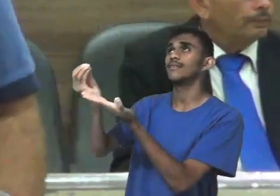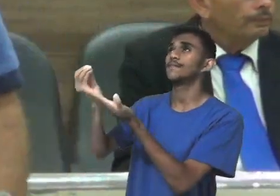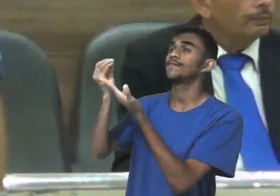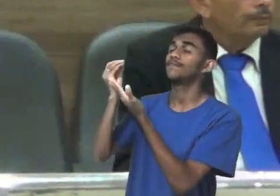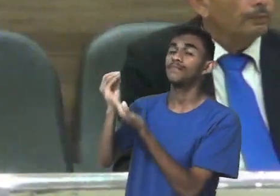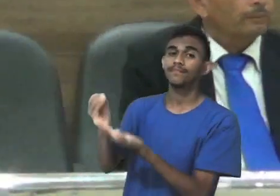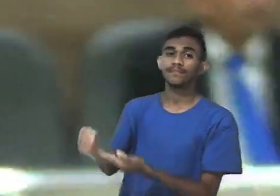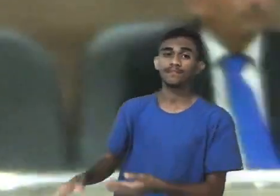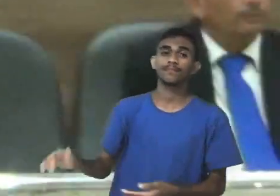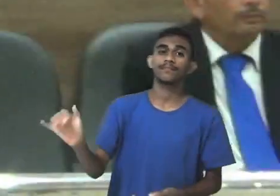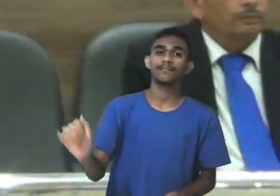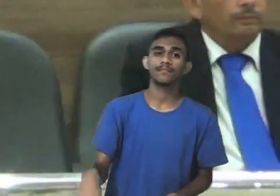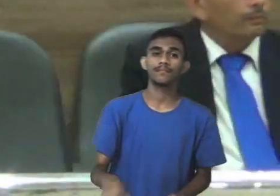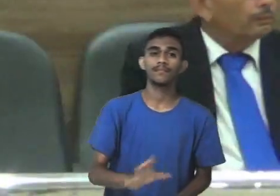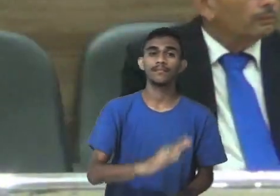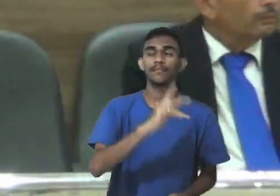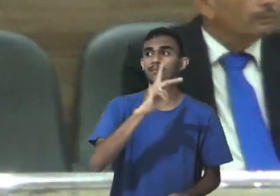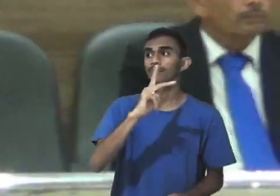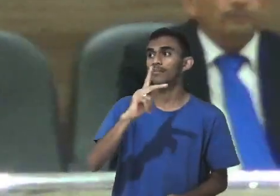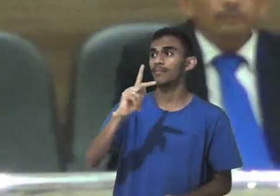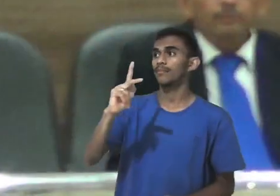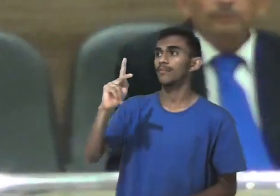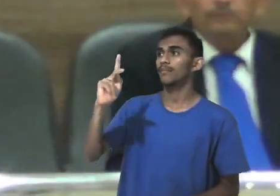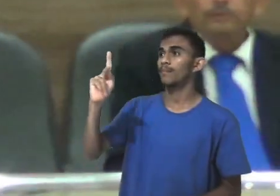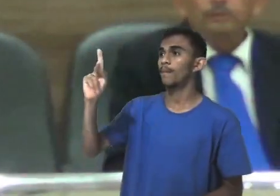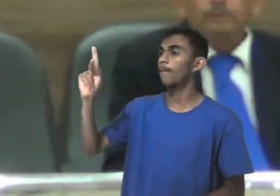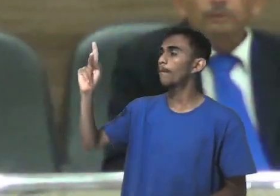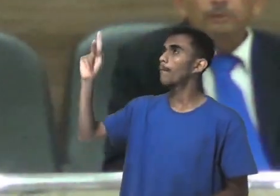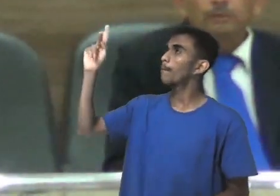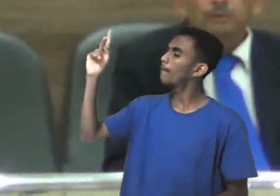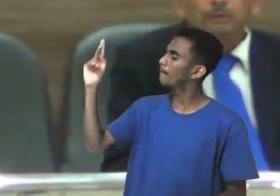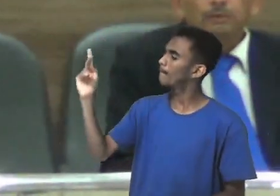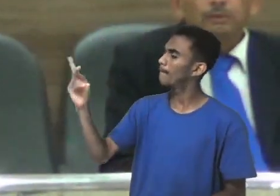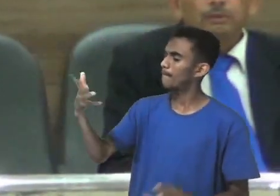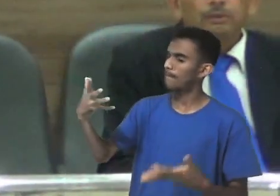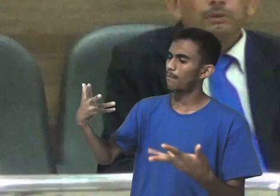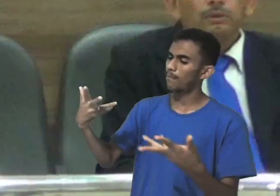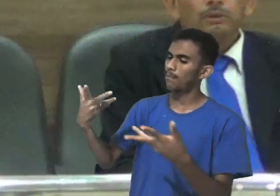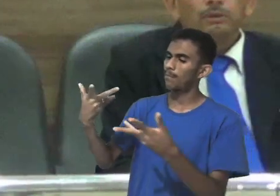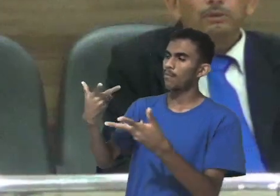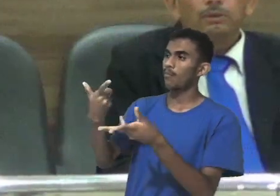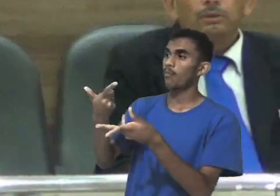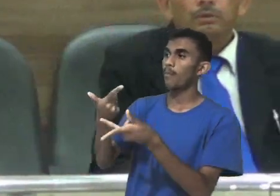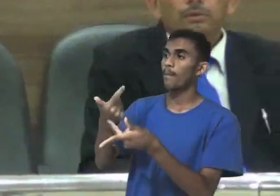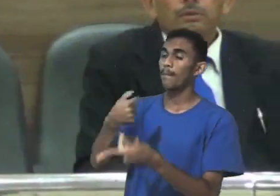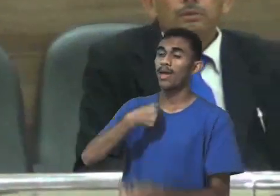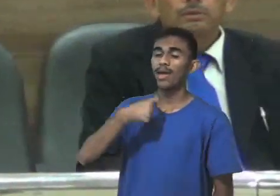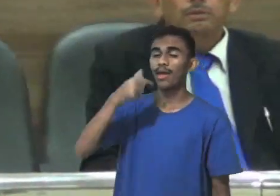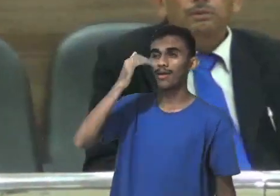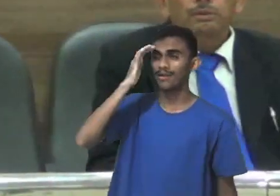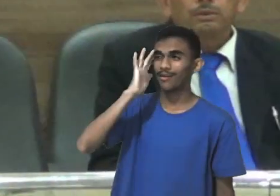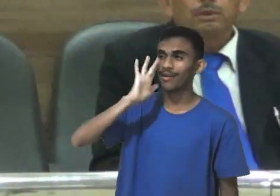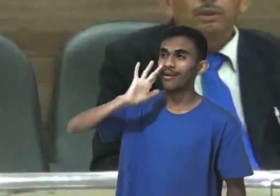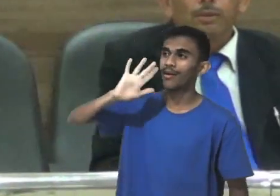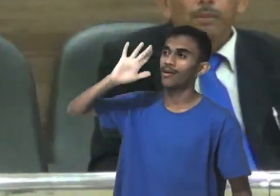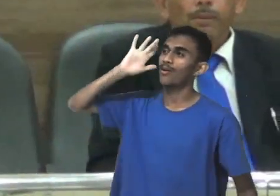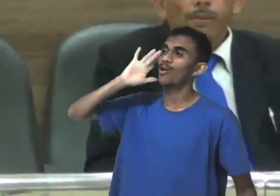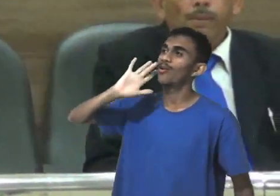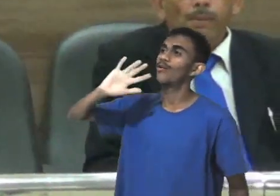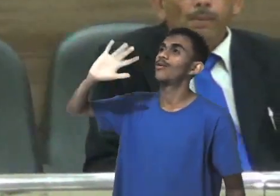oferecer, pois tu é muito mais que eu possa